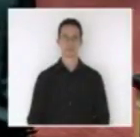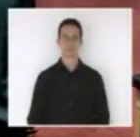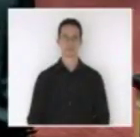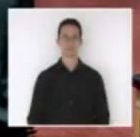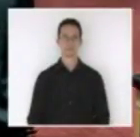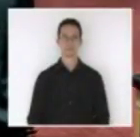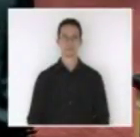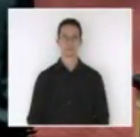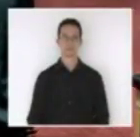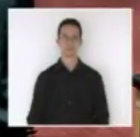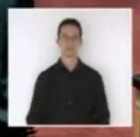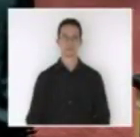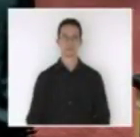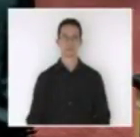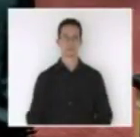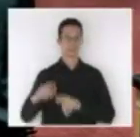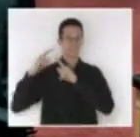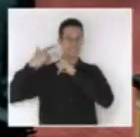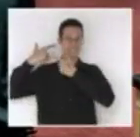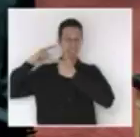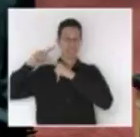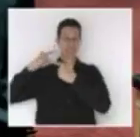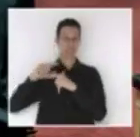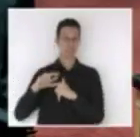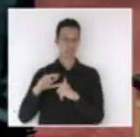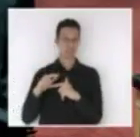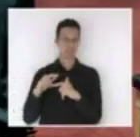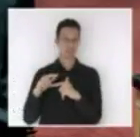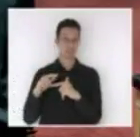A tradição, minha gente,